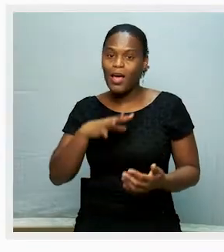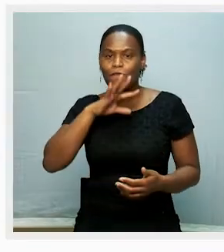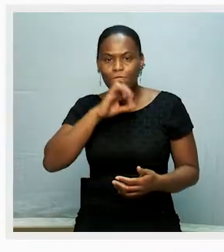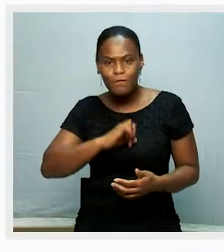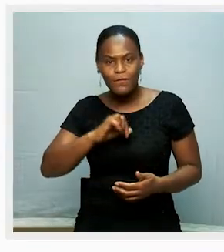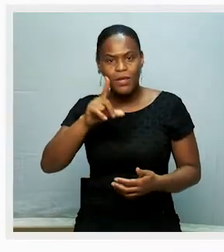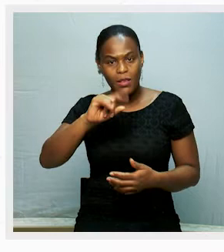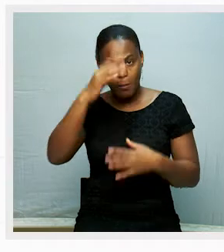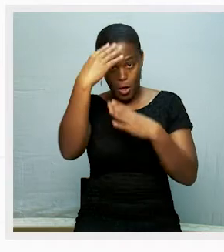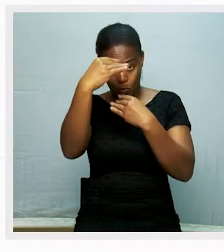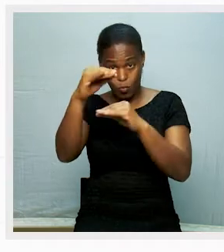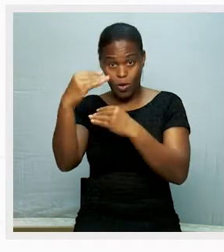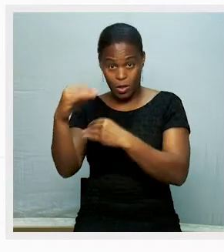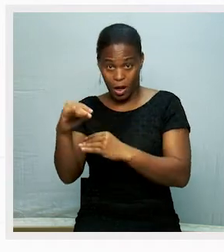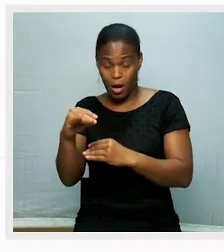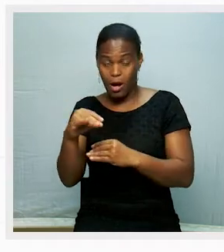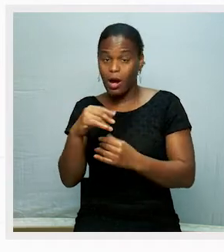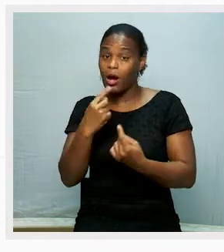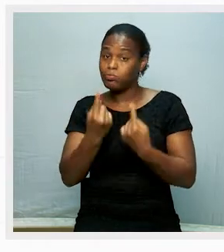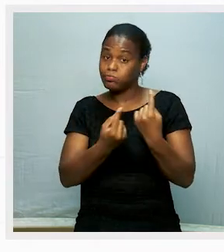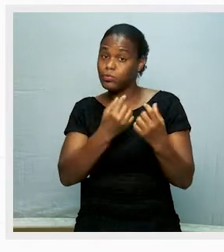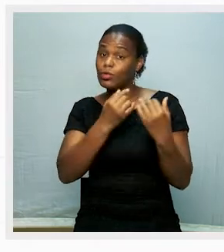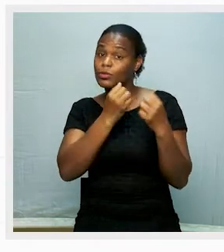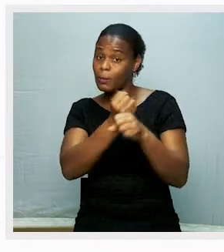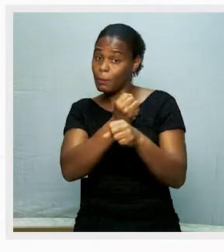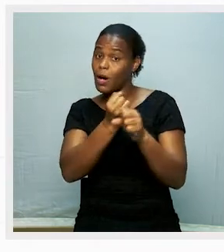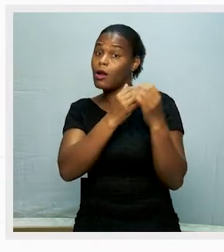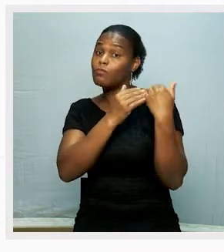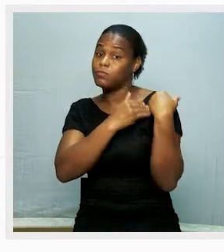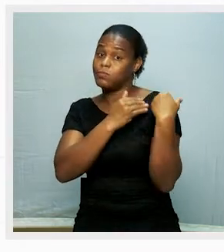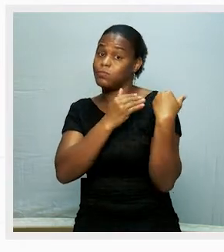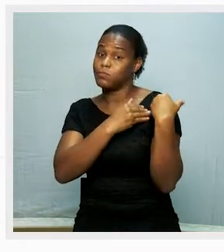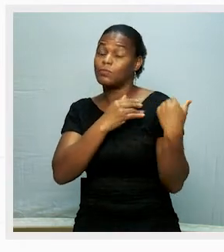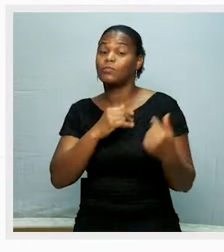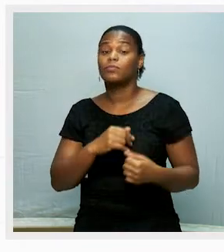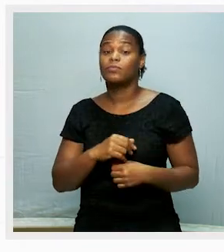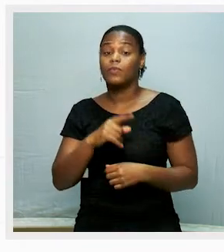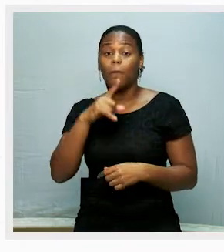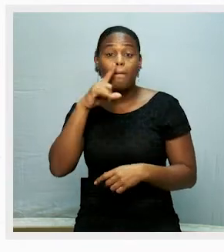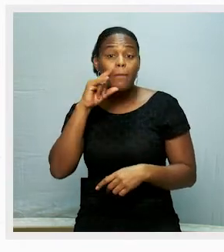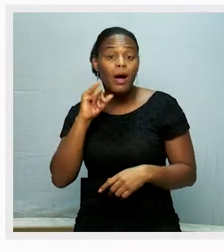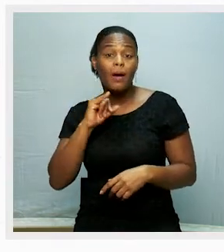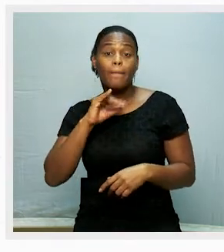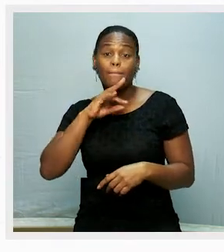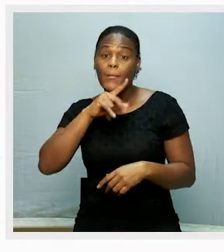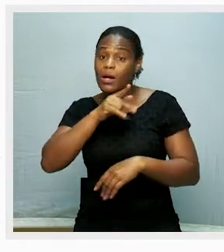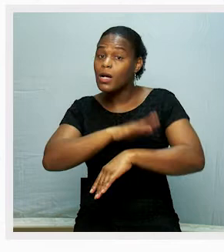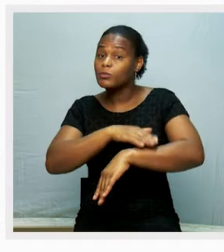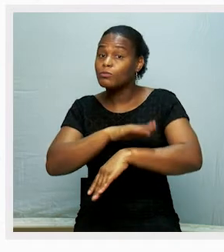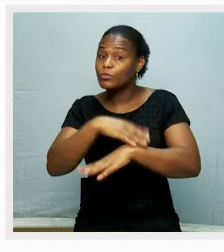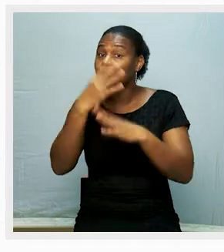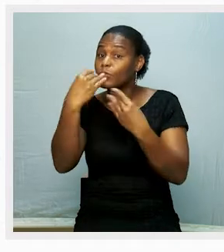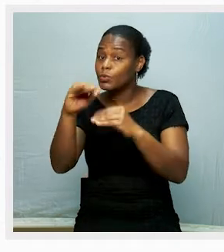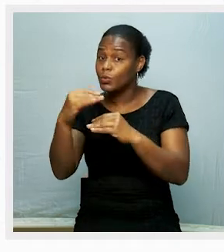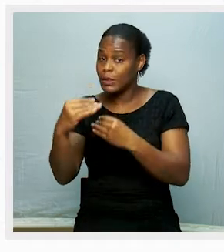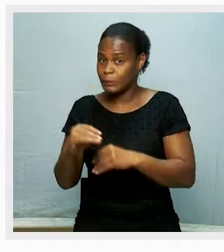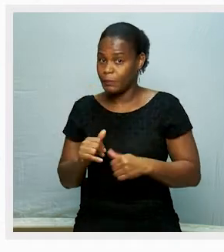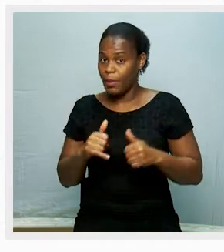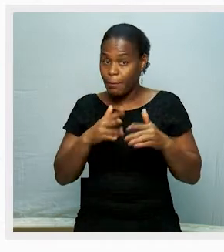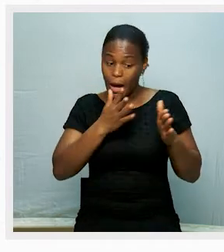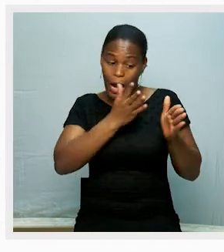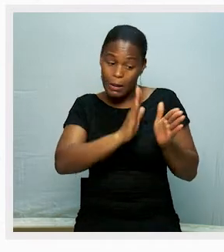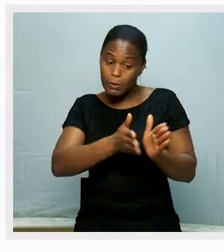Educar os filhos também é uma das funções dos pais e encarregados de educação. Mas neste processo